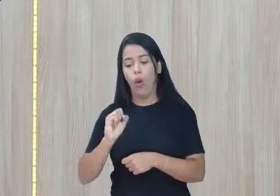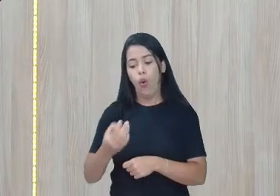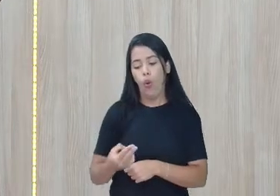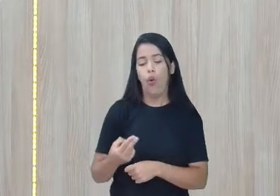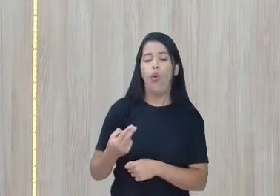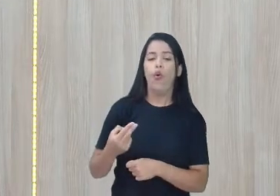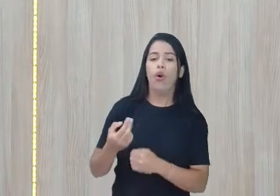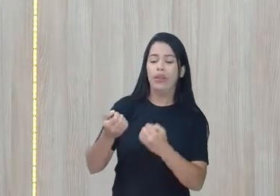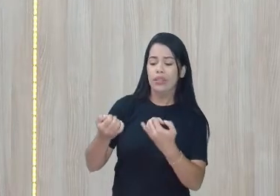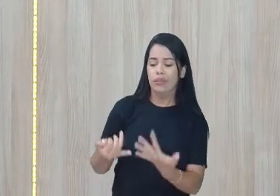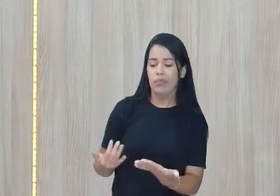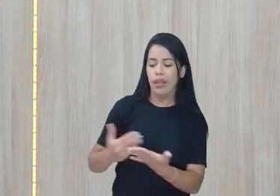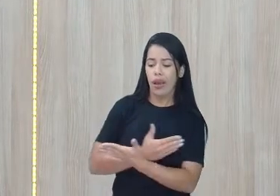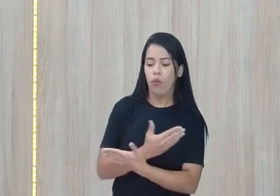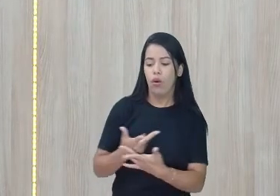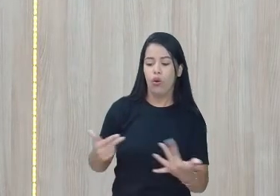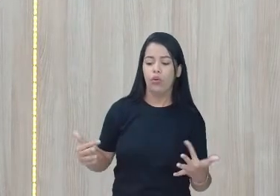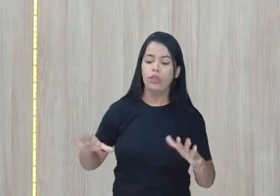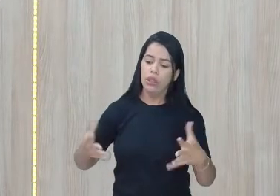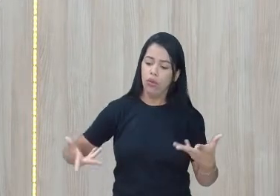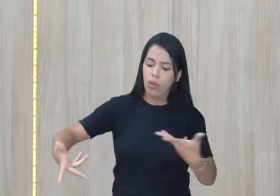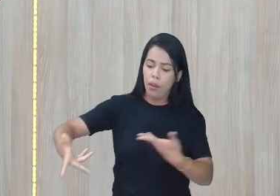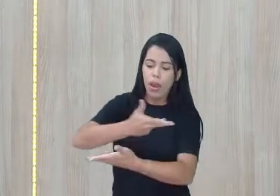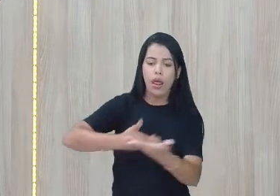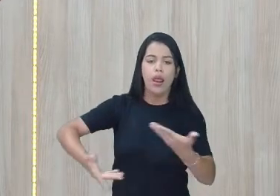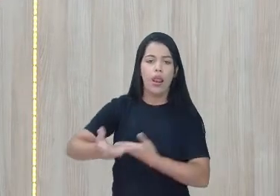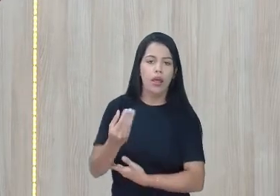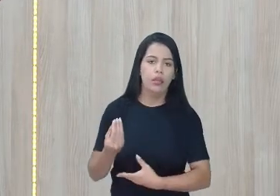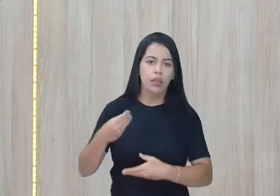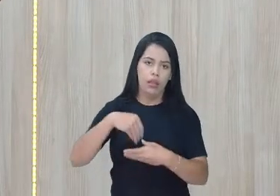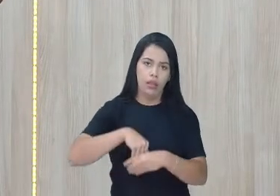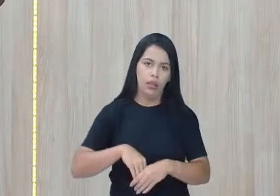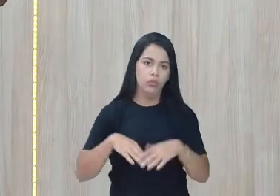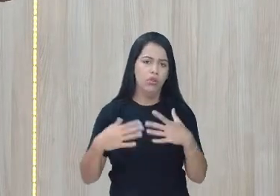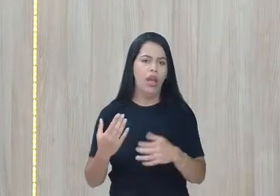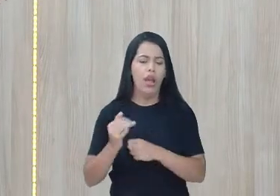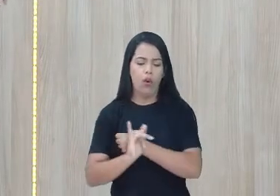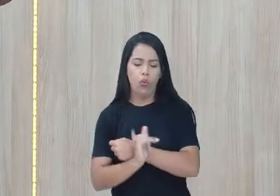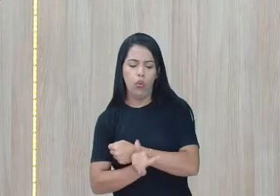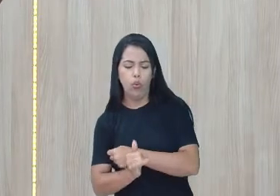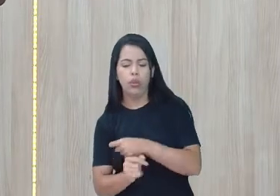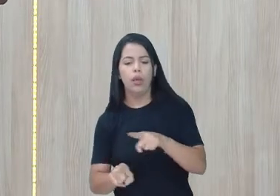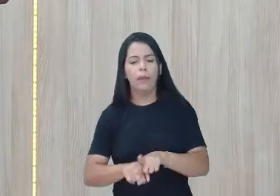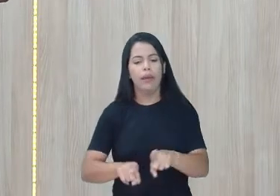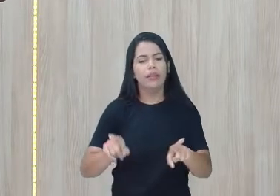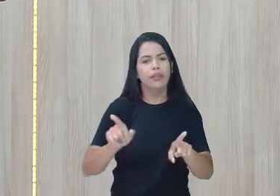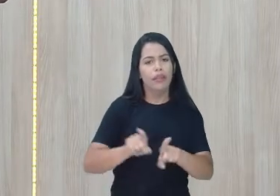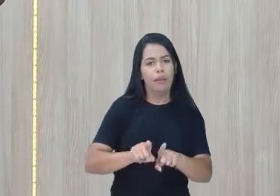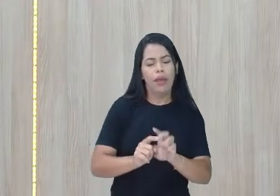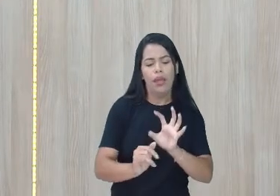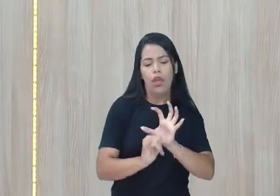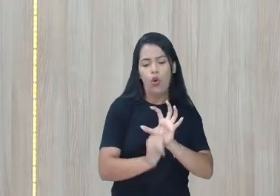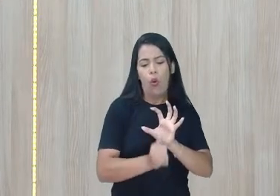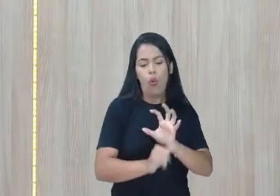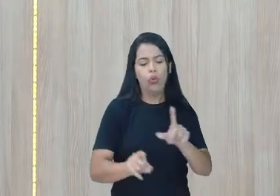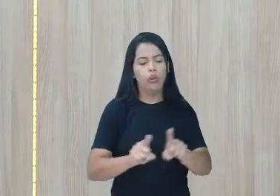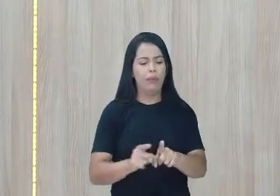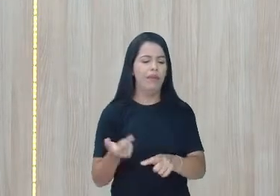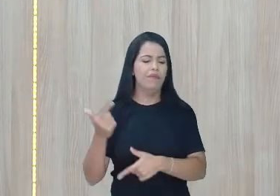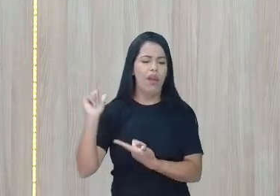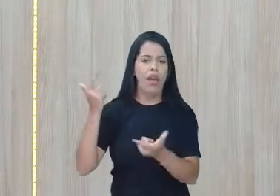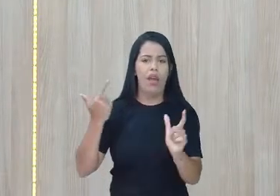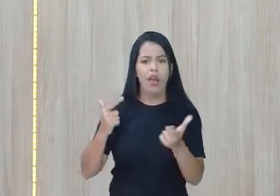situação, eles costumam conversar bastante dentro das crônicas, não apenas dentro das crônicas, mas em contos também, em outros gêneros textuais.